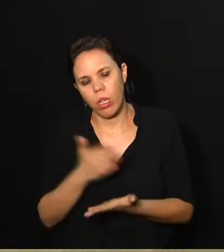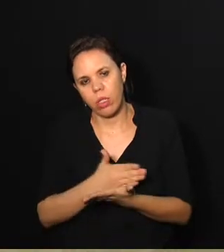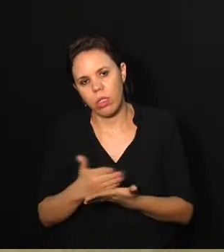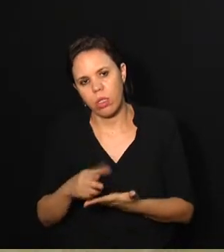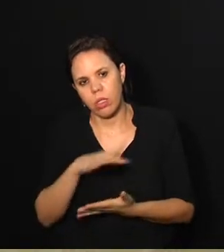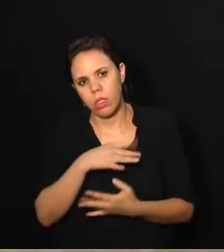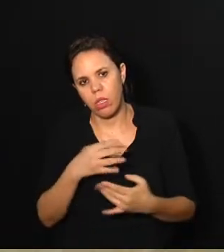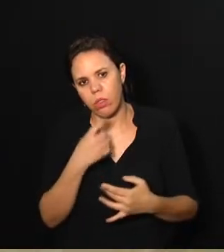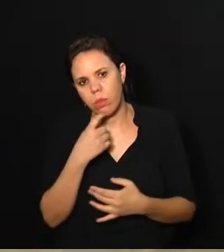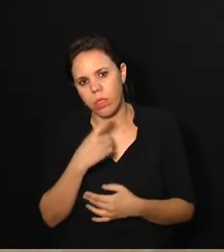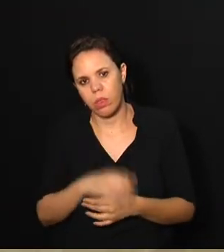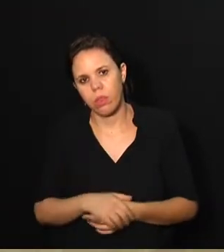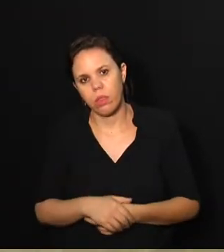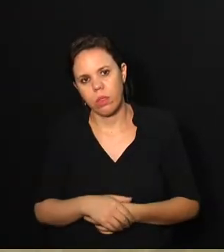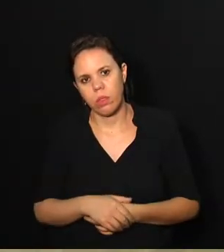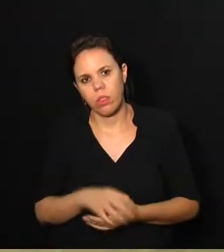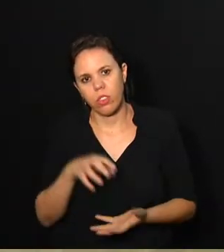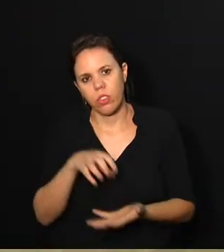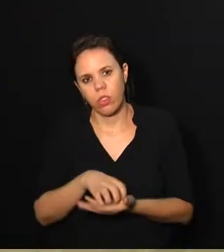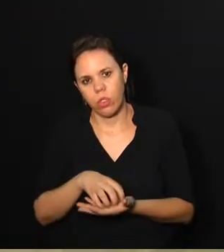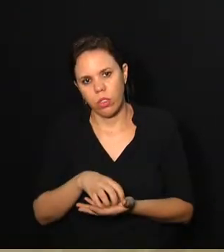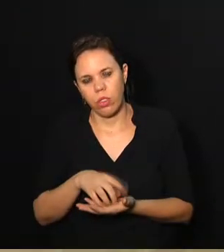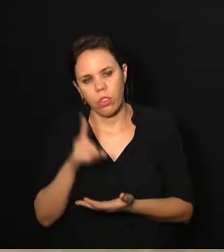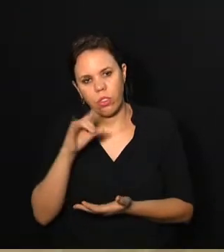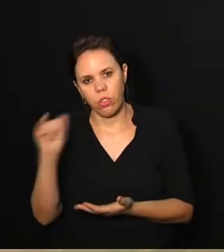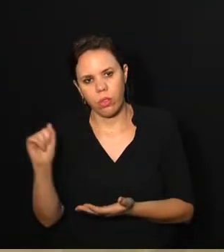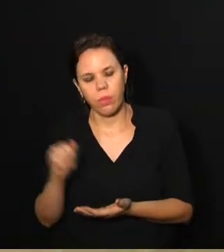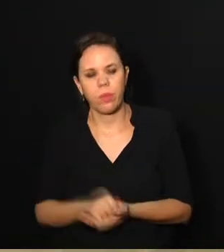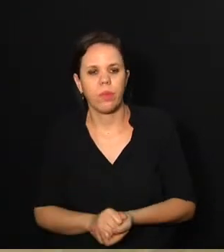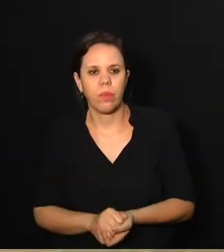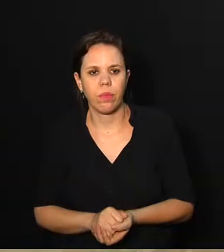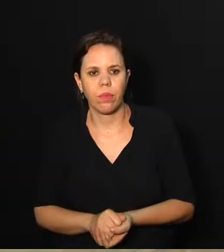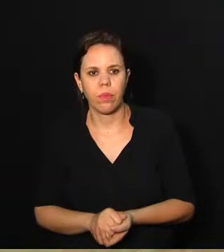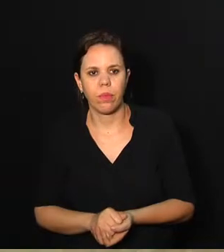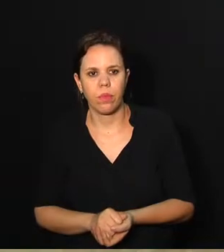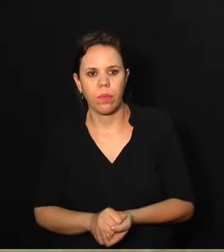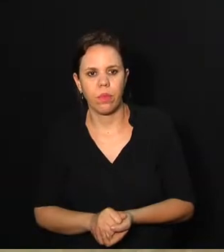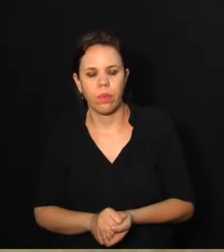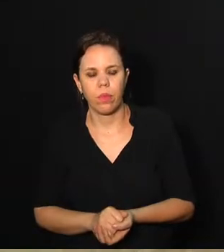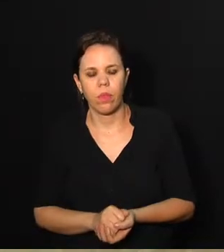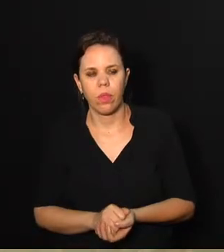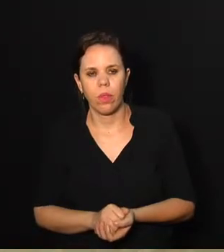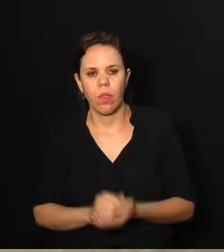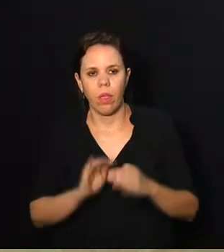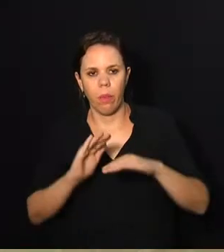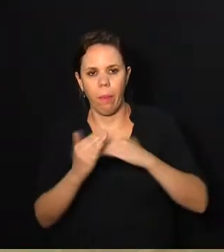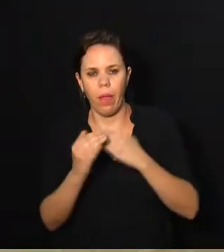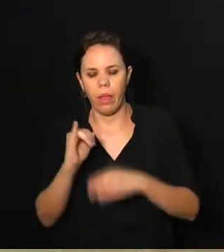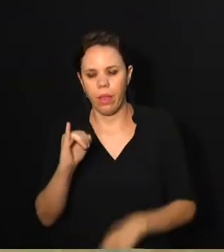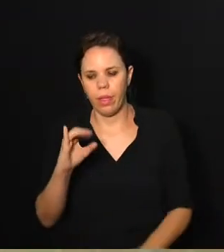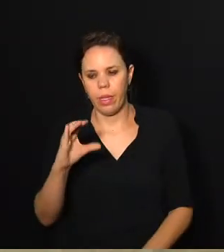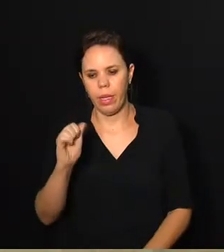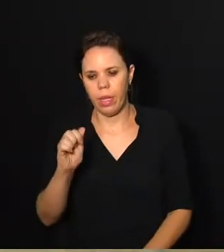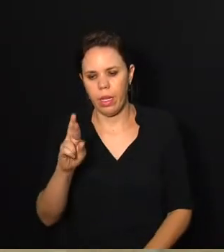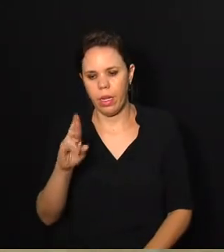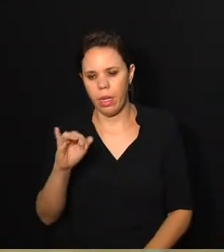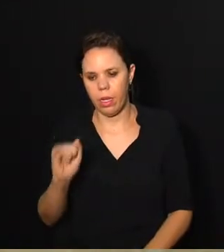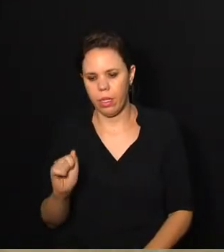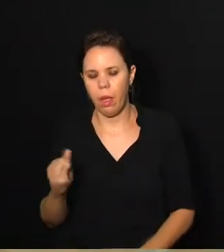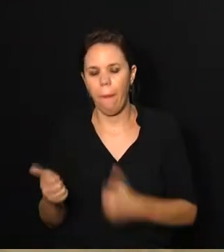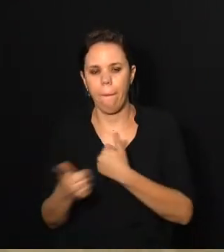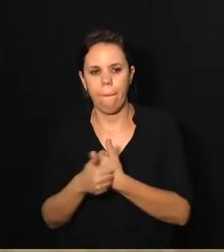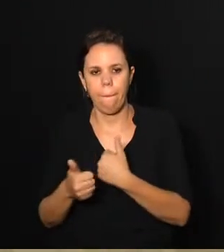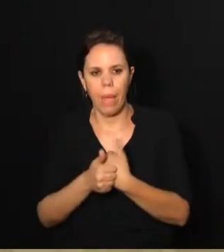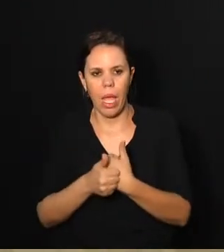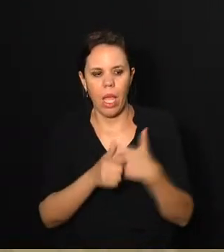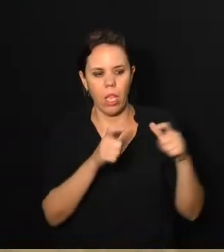cidade de Campinas um centro-dia, né, no Jardim Icaraí. O Jardim Icaraí é perto do Parque